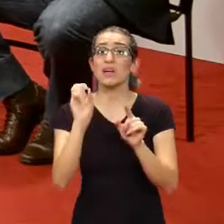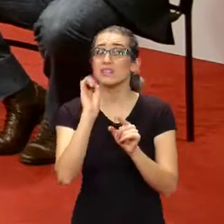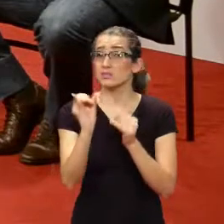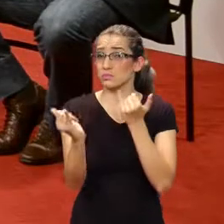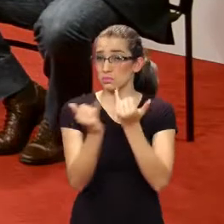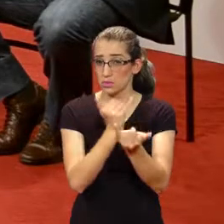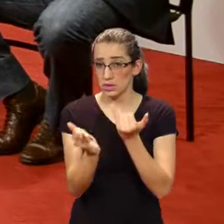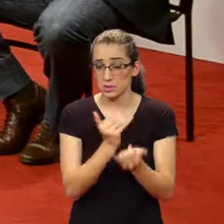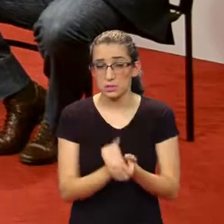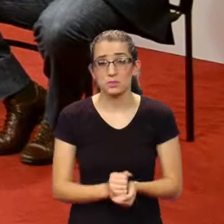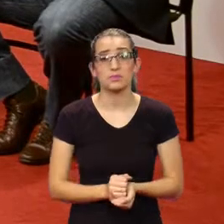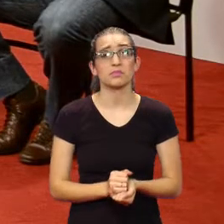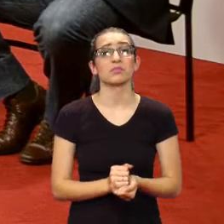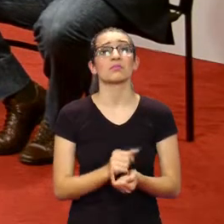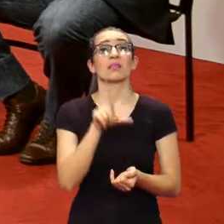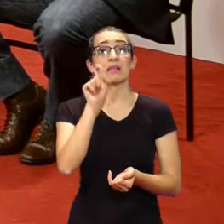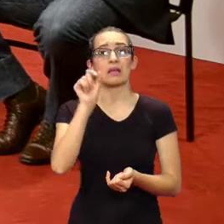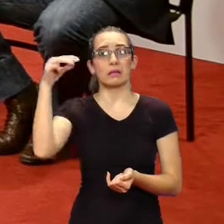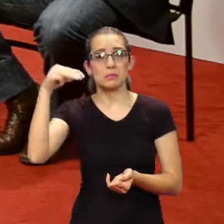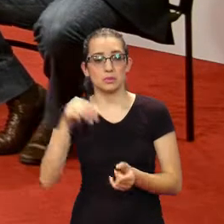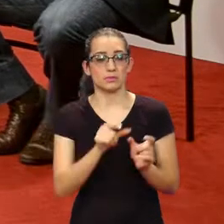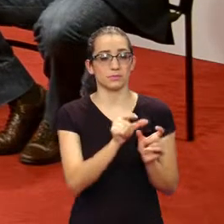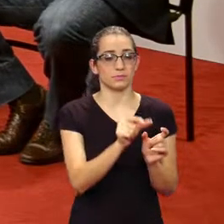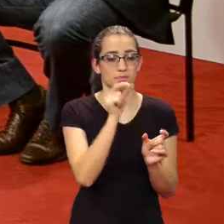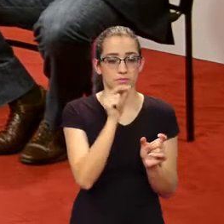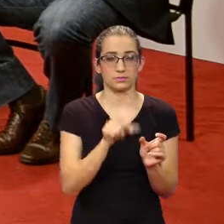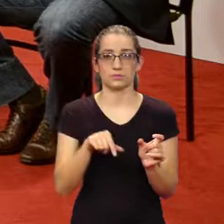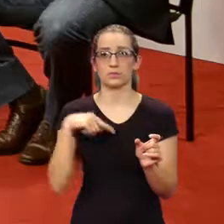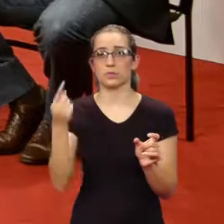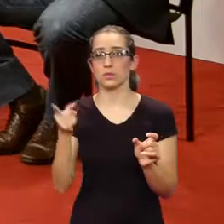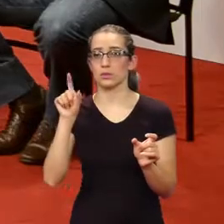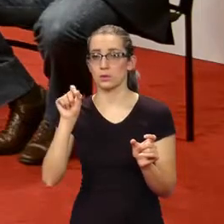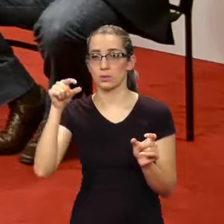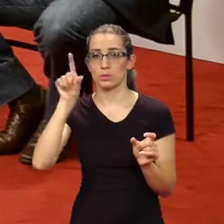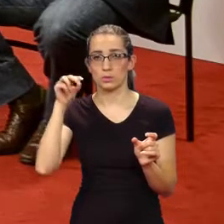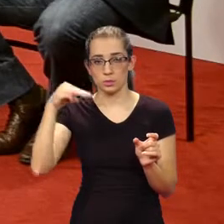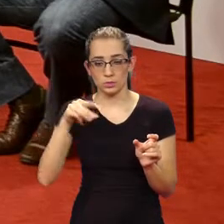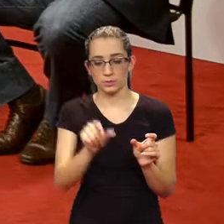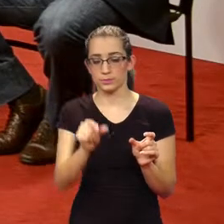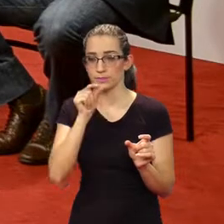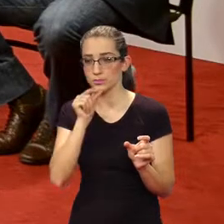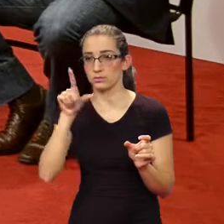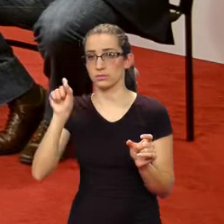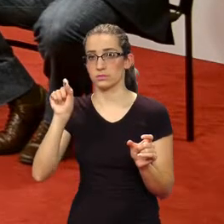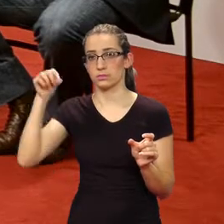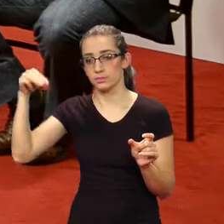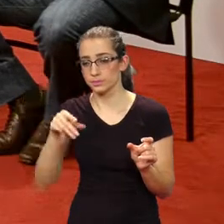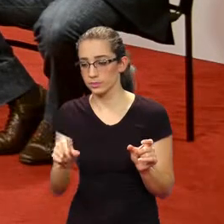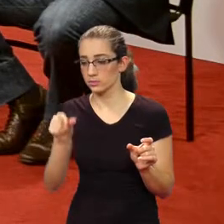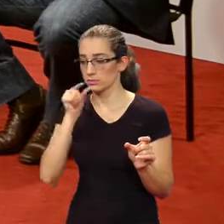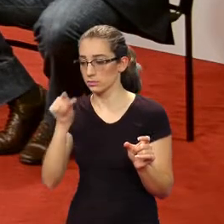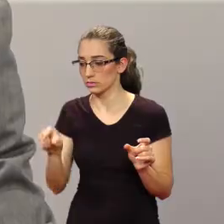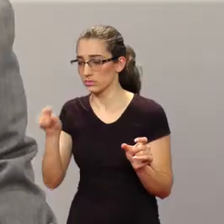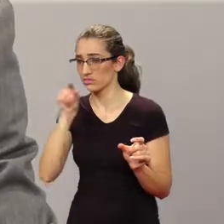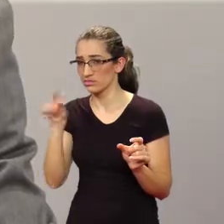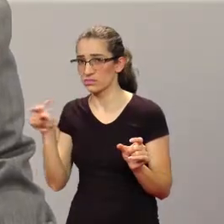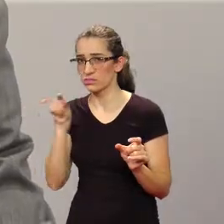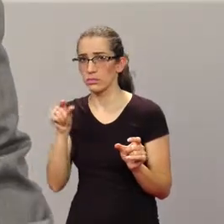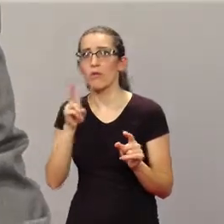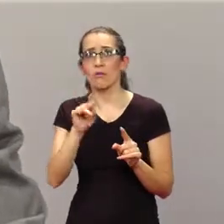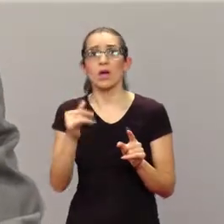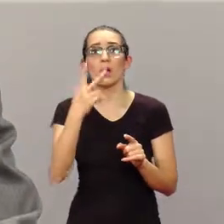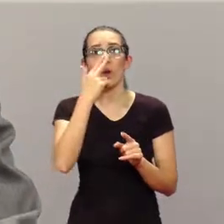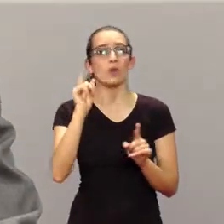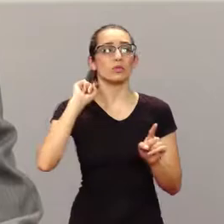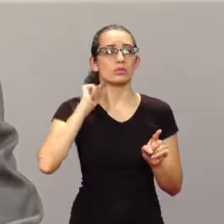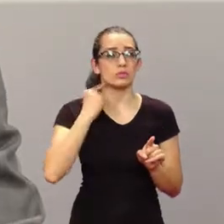Agora, se você ficar comendo a cada 10, 15 minutos um pedacinho da barra de chocolate, você vai permanecer por um